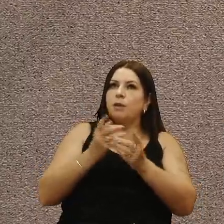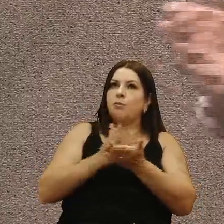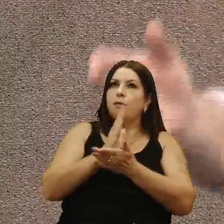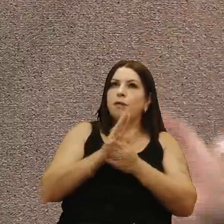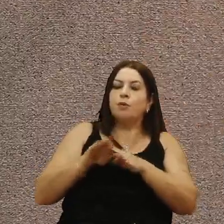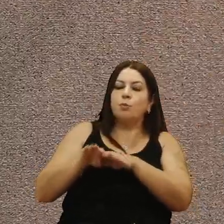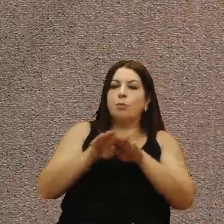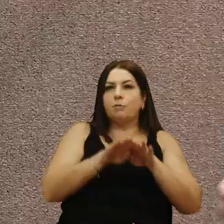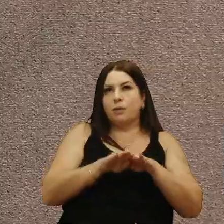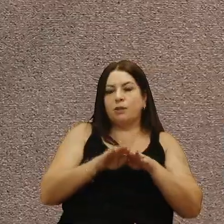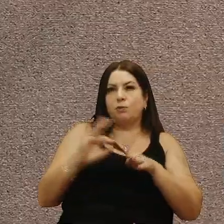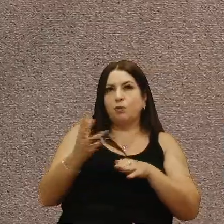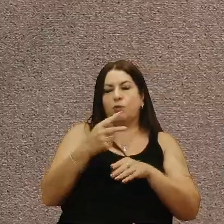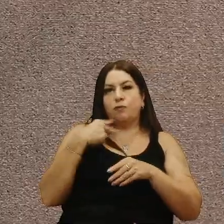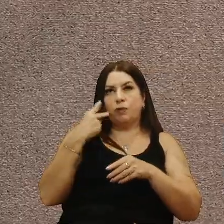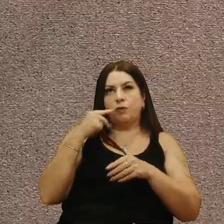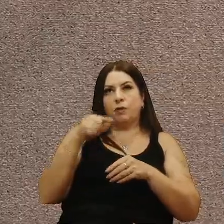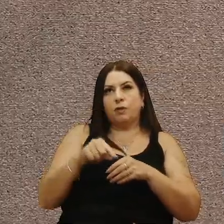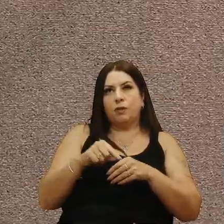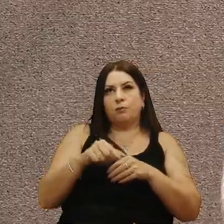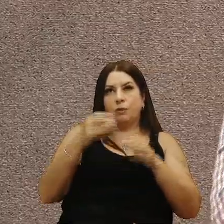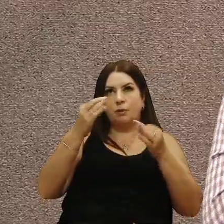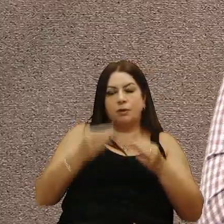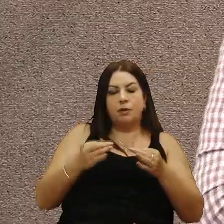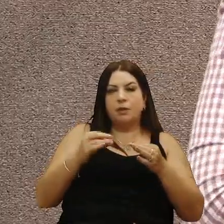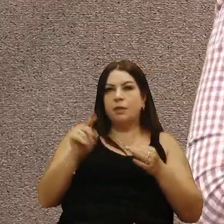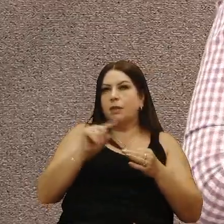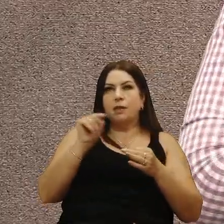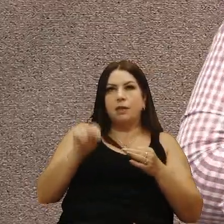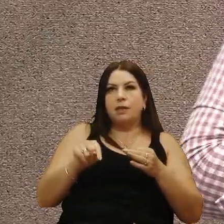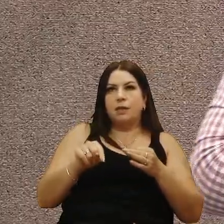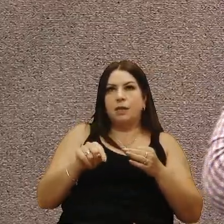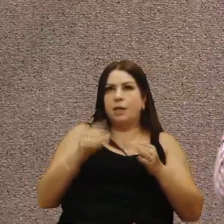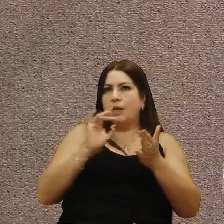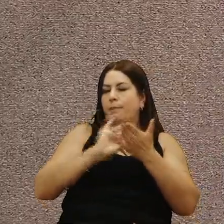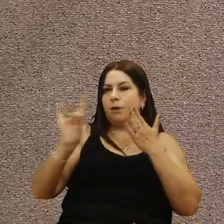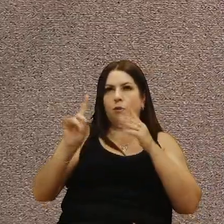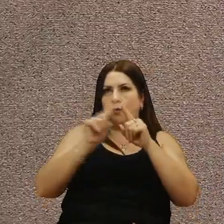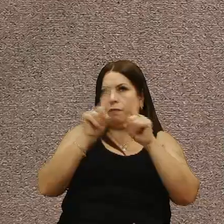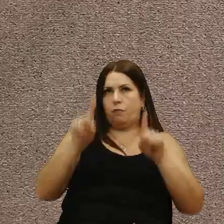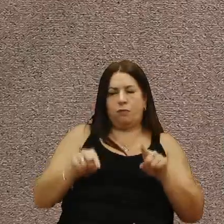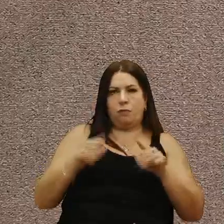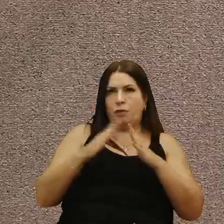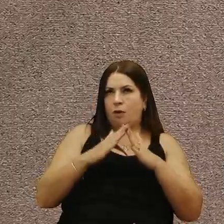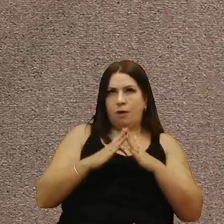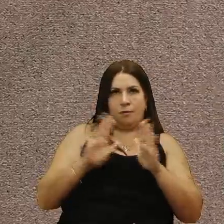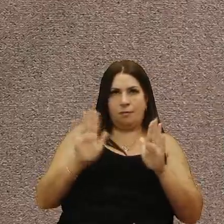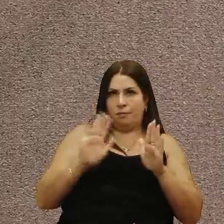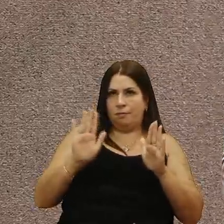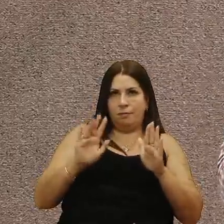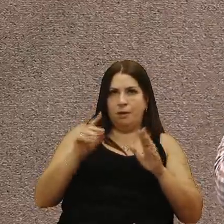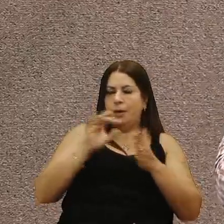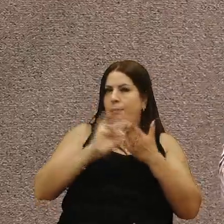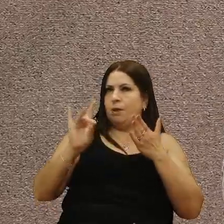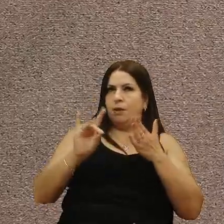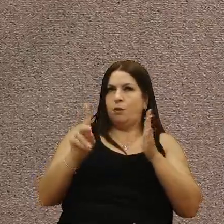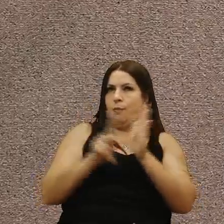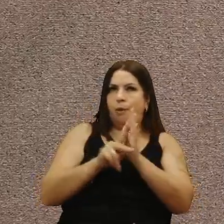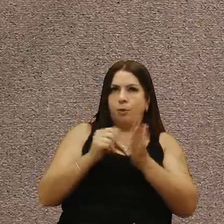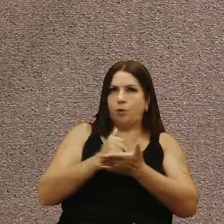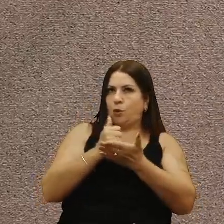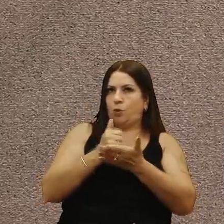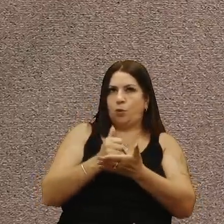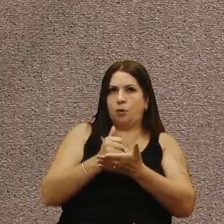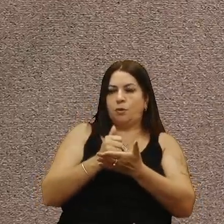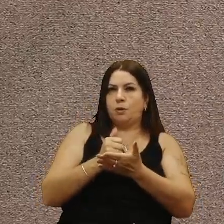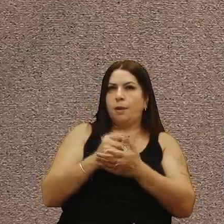por unanimidade por todos os vereadores aqui, porque eu tenho certeza que ninguém aqui é inimigo de servidor nenhum desta casa. Ninguém aqui é inimigo dos próprios assessores com quem